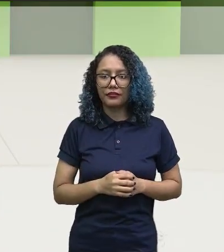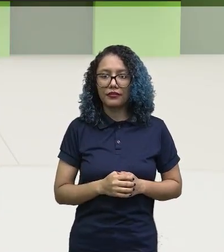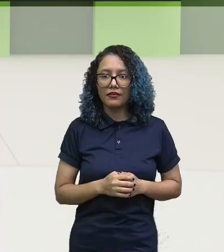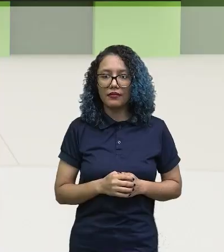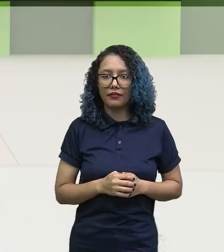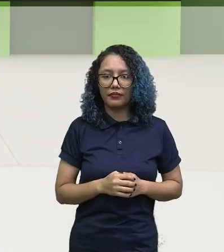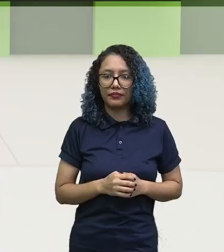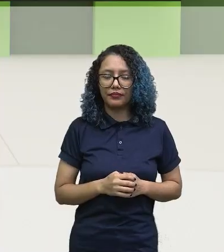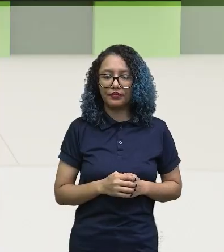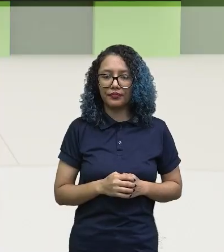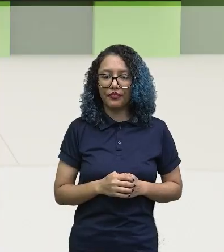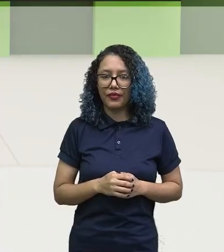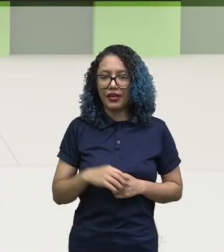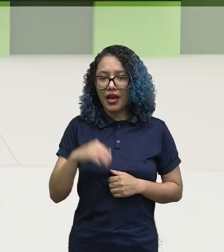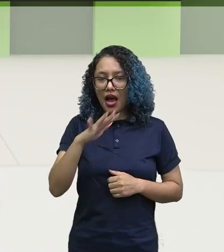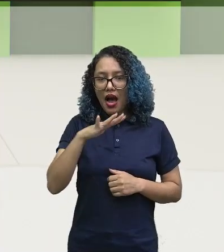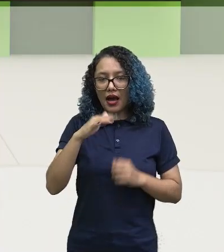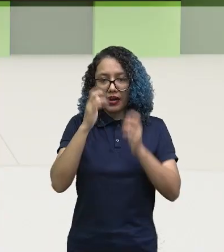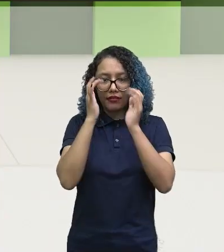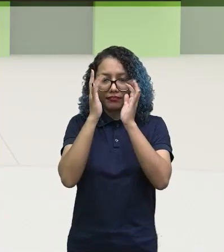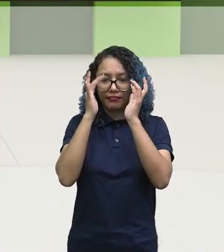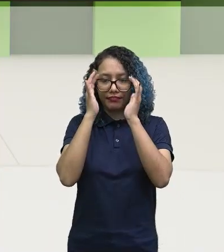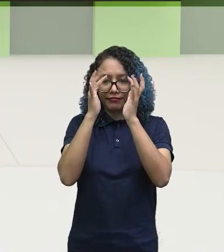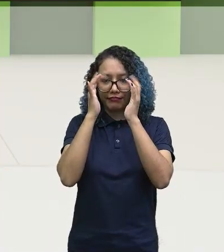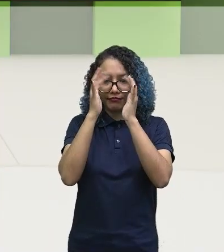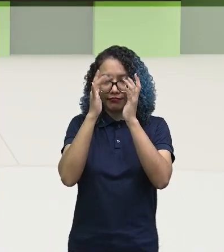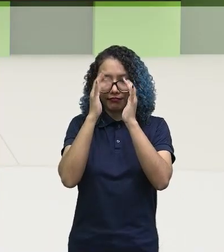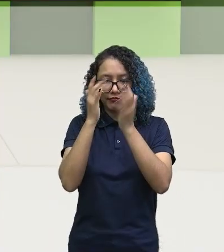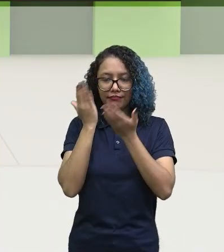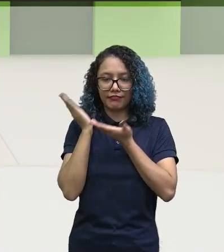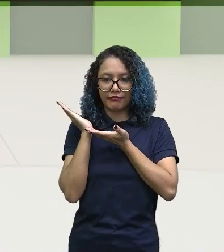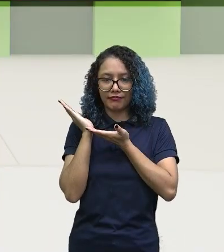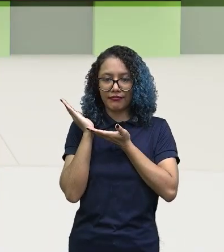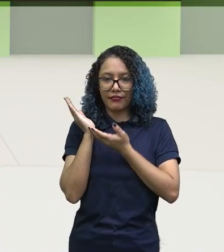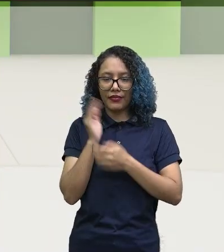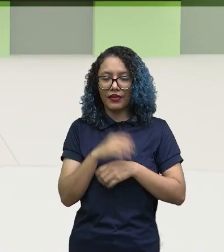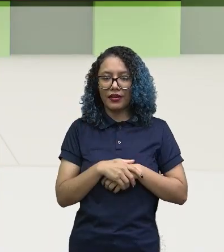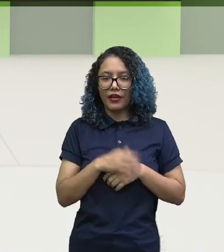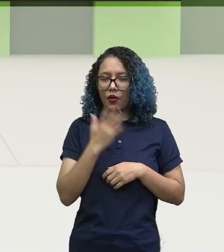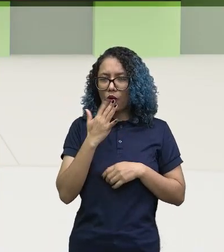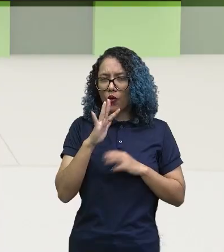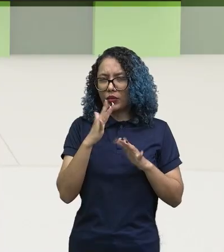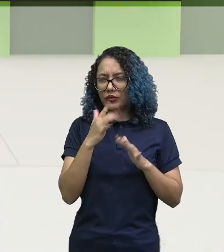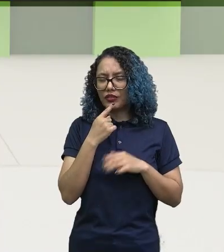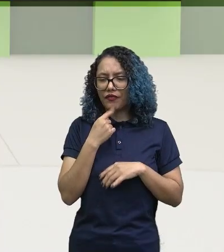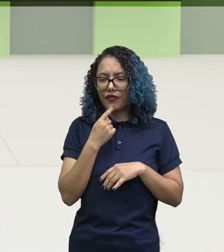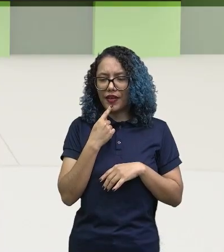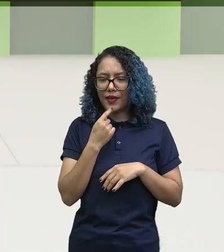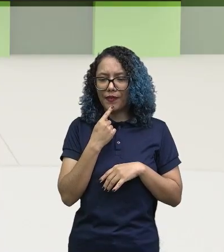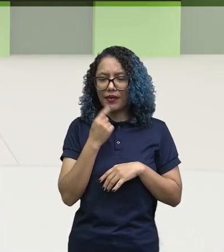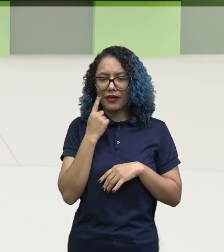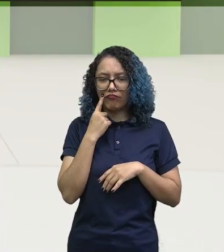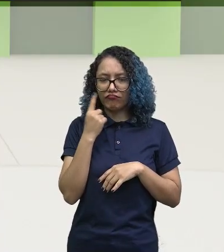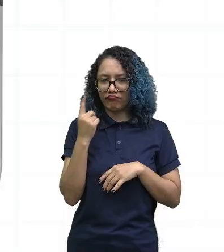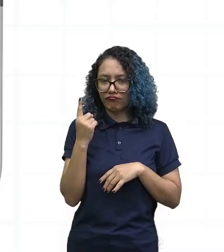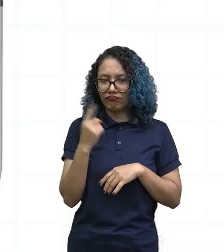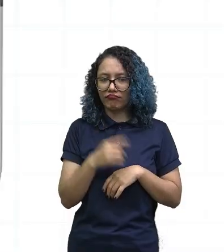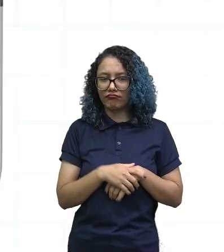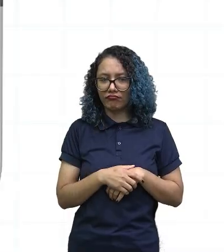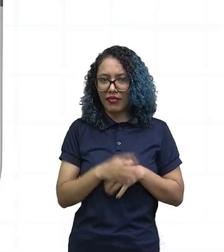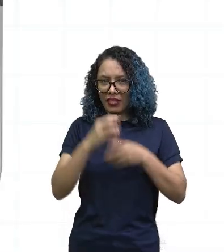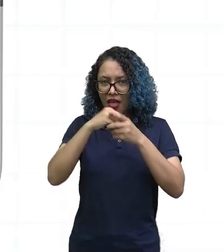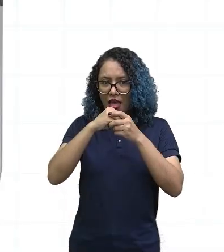Aqui, ó, essa região do cérebro que a gente observa ali num tom mais avermelhado, né, que está presente aqui na